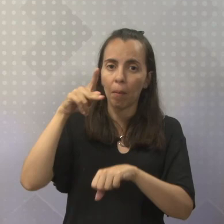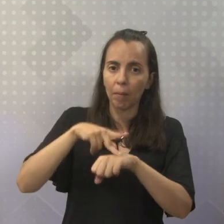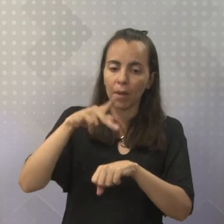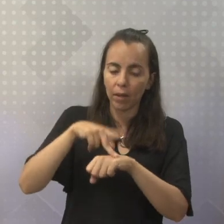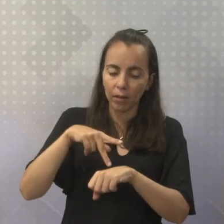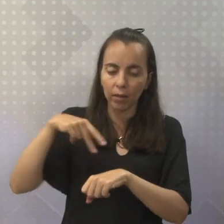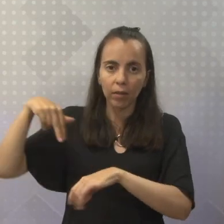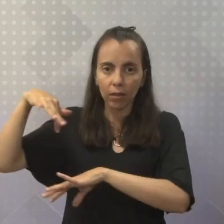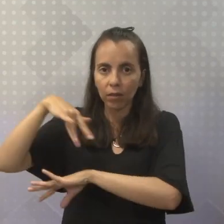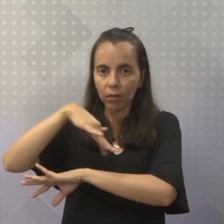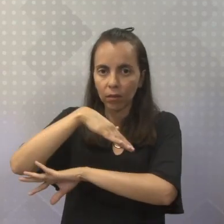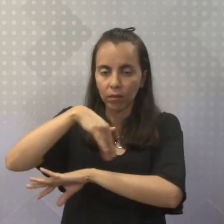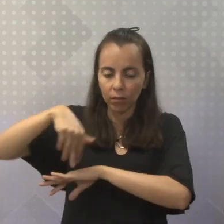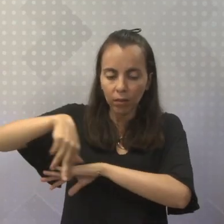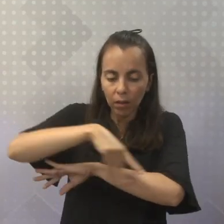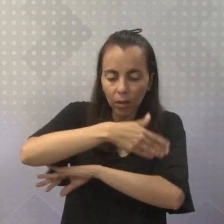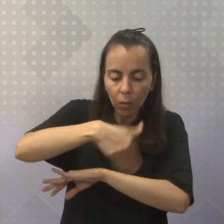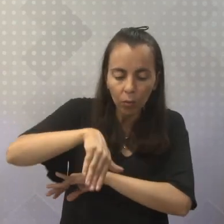caminho.